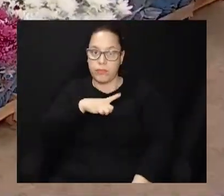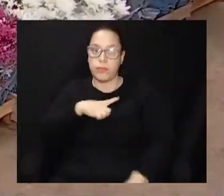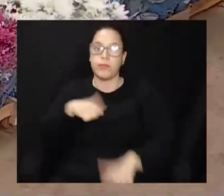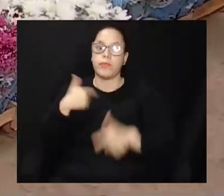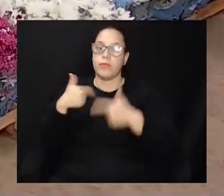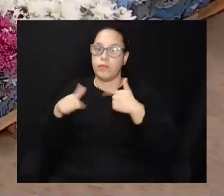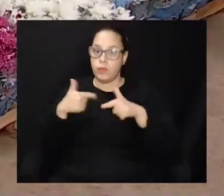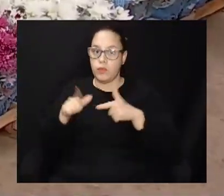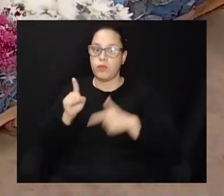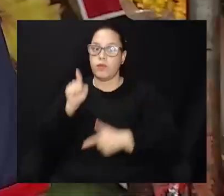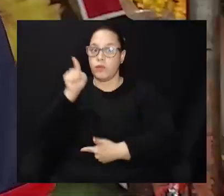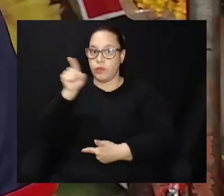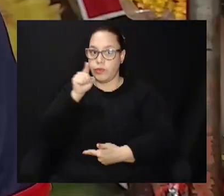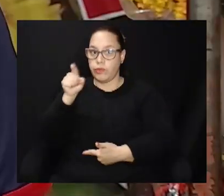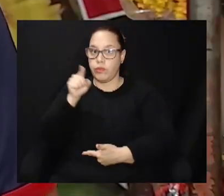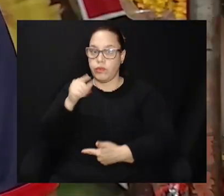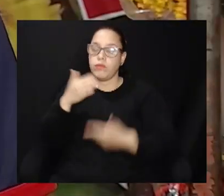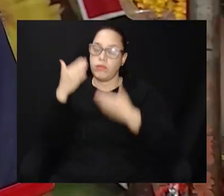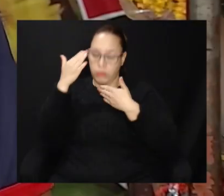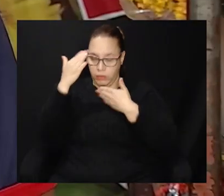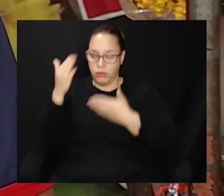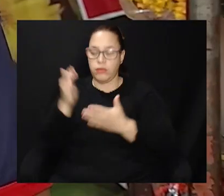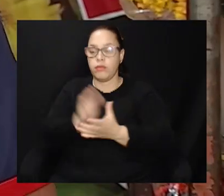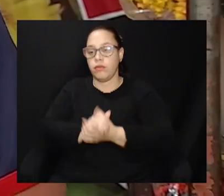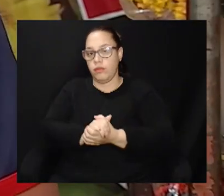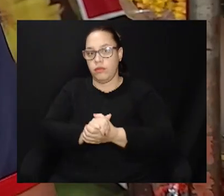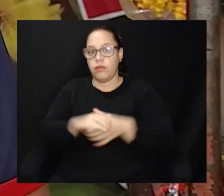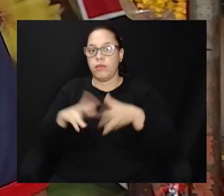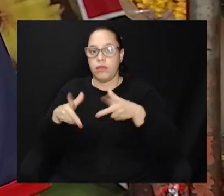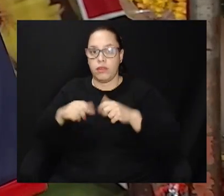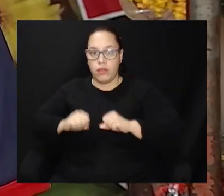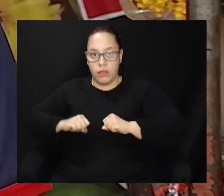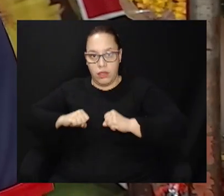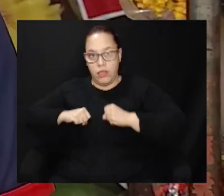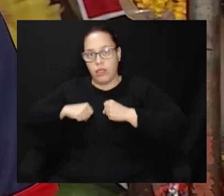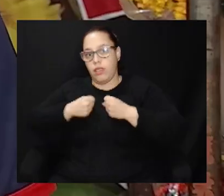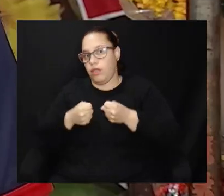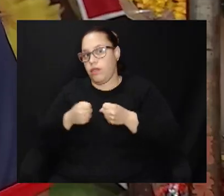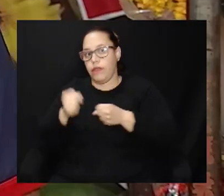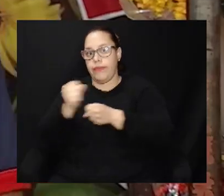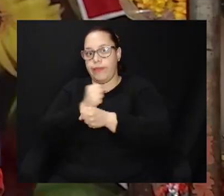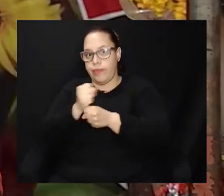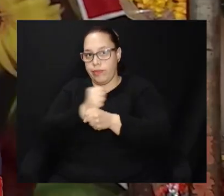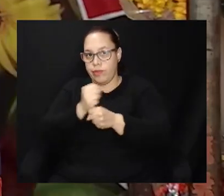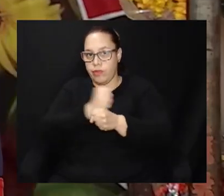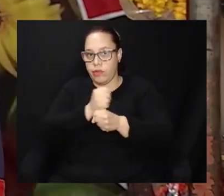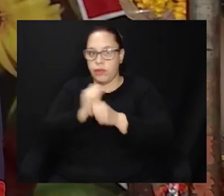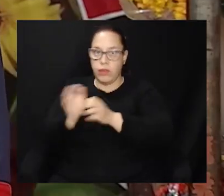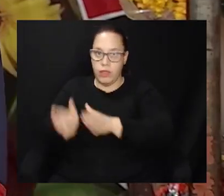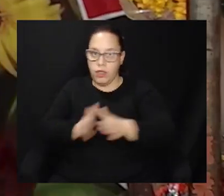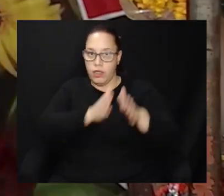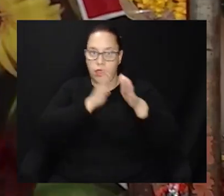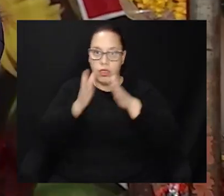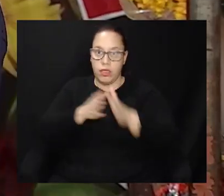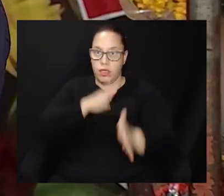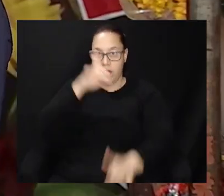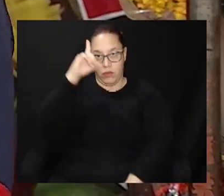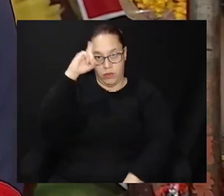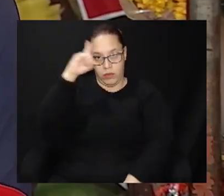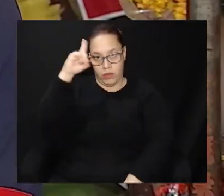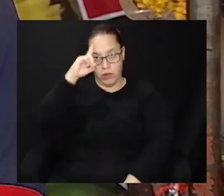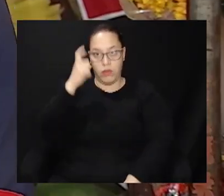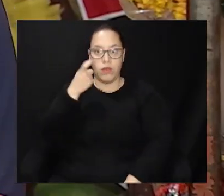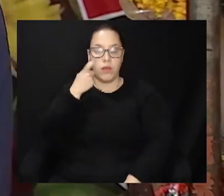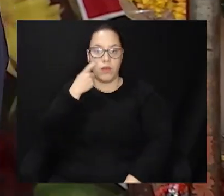é uma gratificação. Então ele vê todo o esforço durante o ano aí para produzir para essa data e ver a